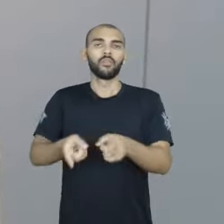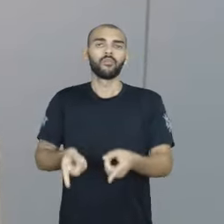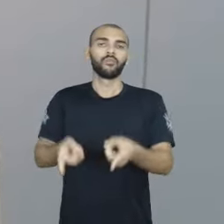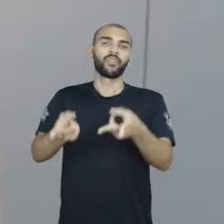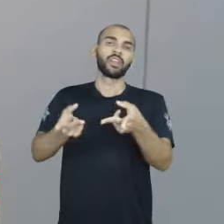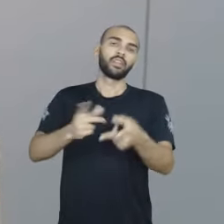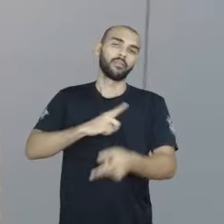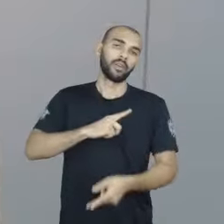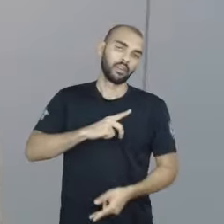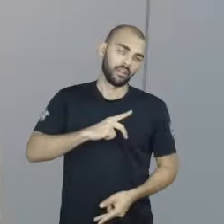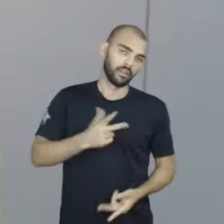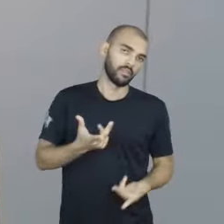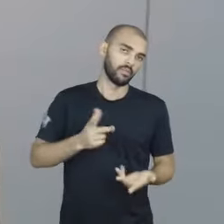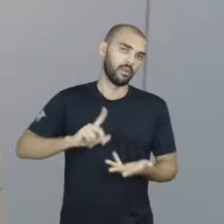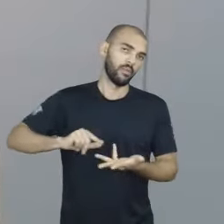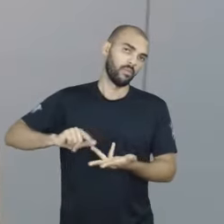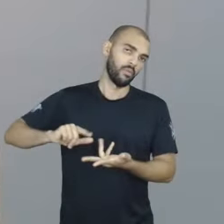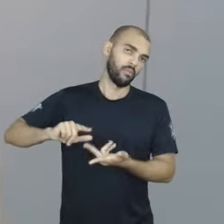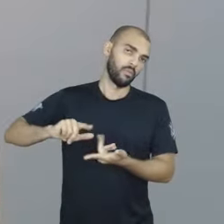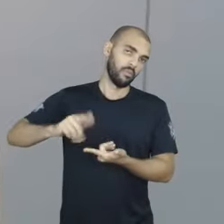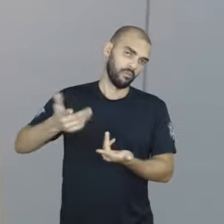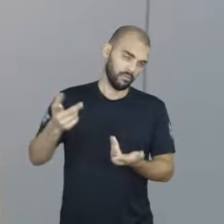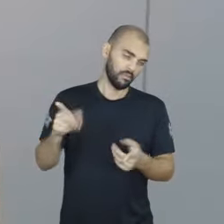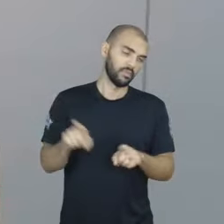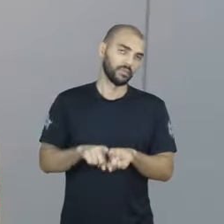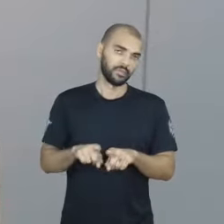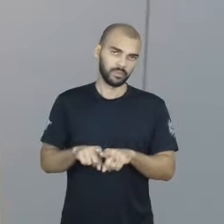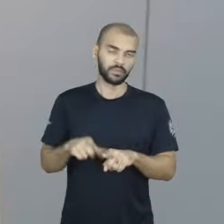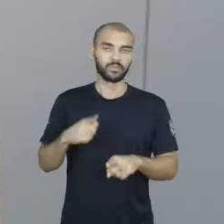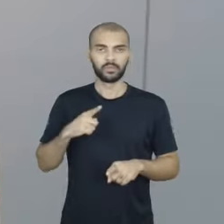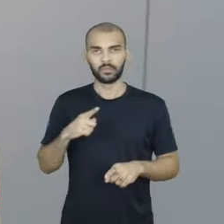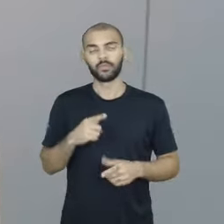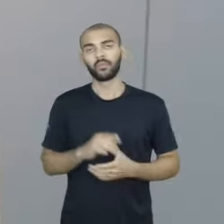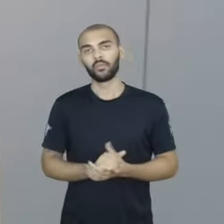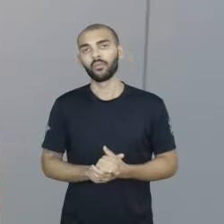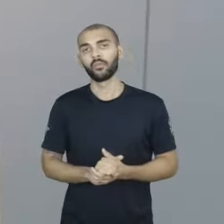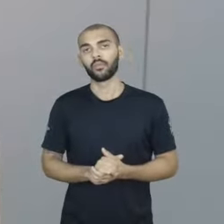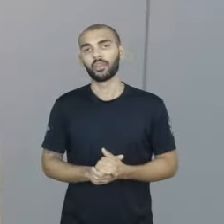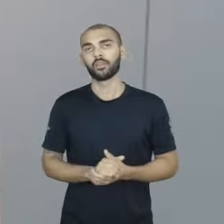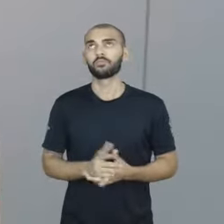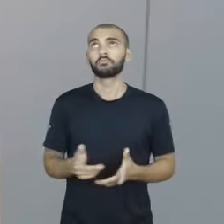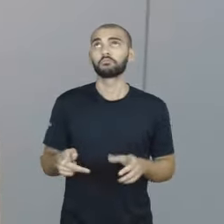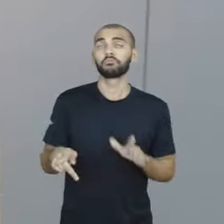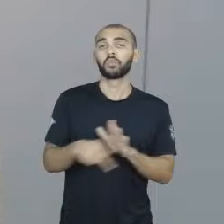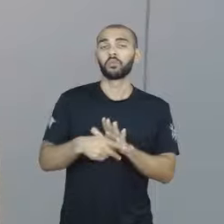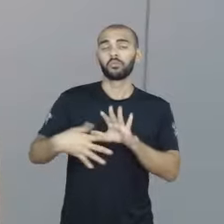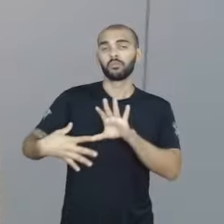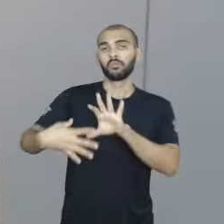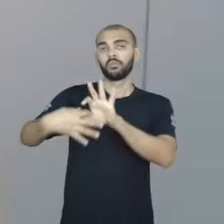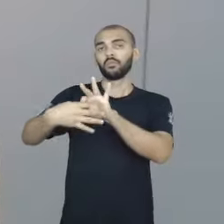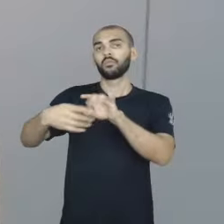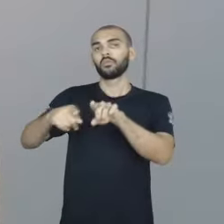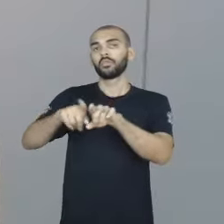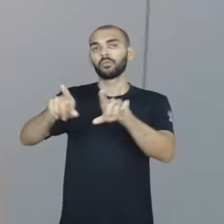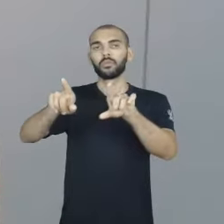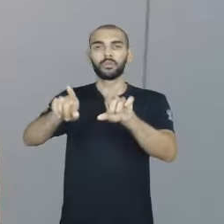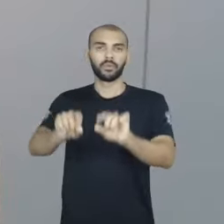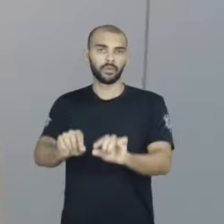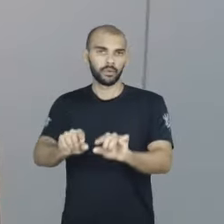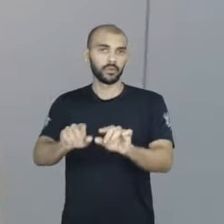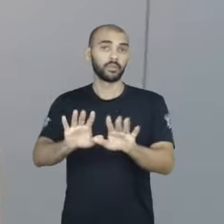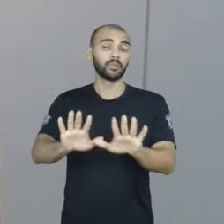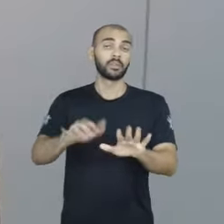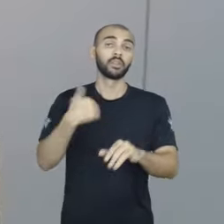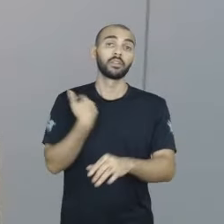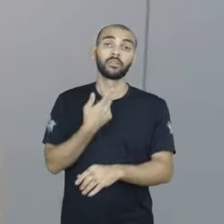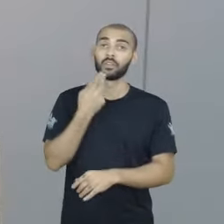privatizações, de outras exigências, digamos assim, mais ligadas à redução do estado. E nós estamos